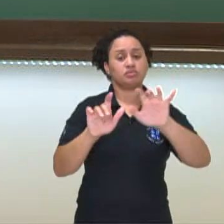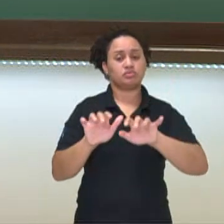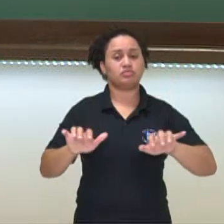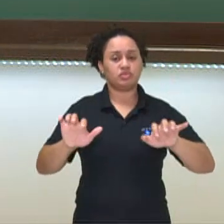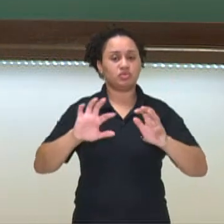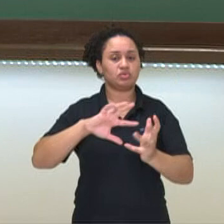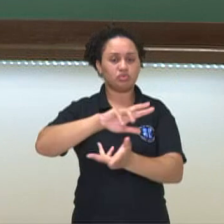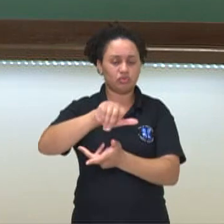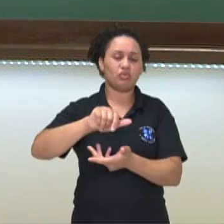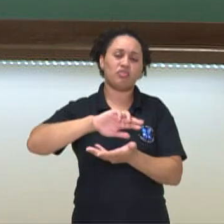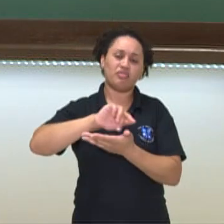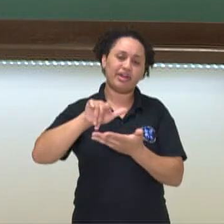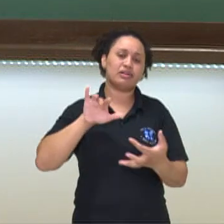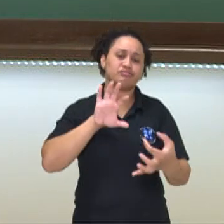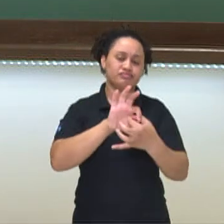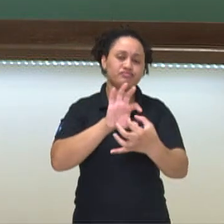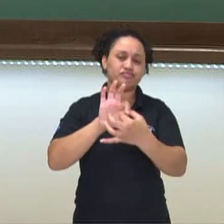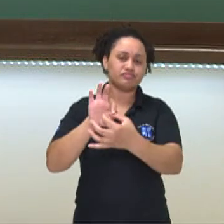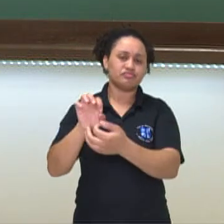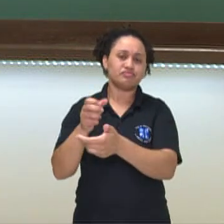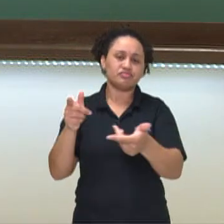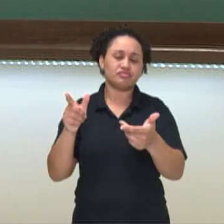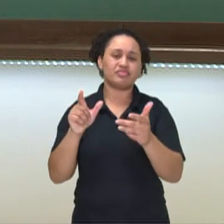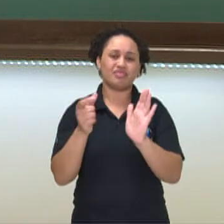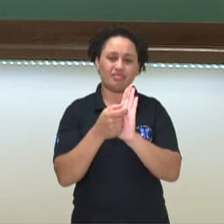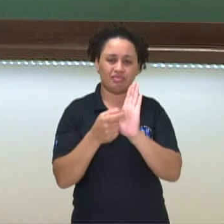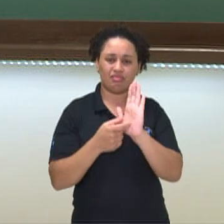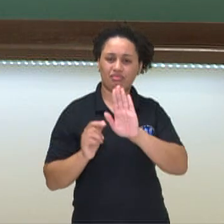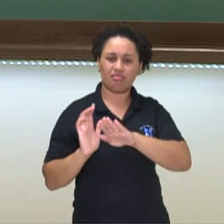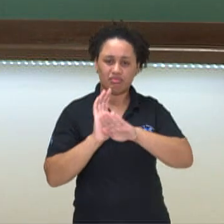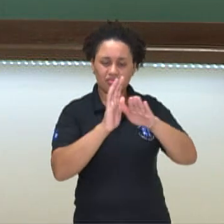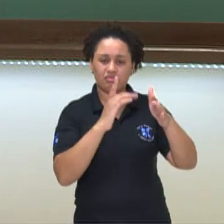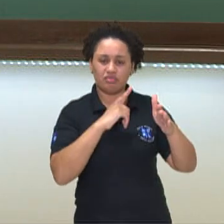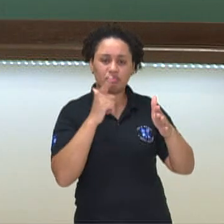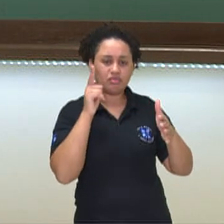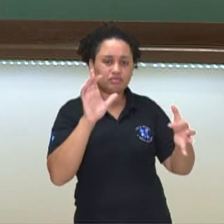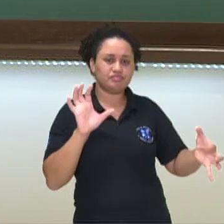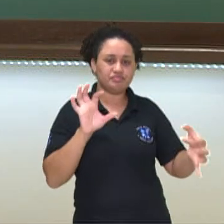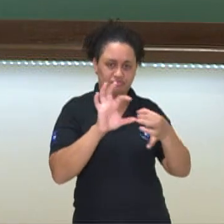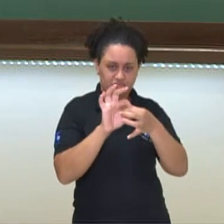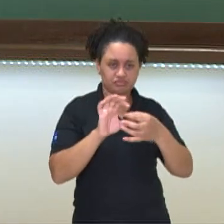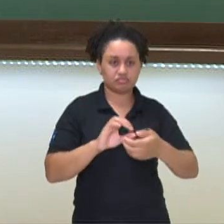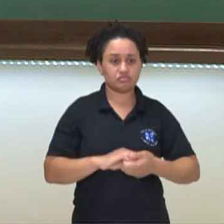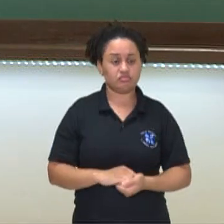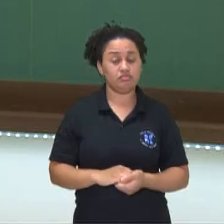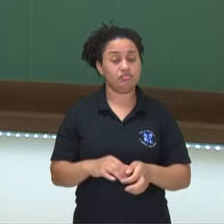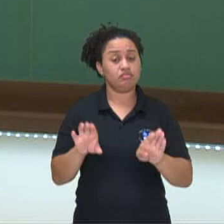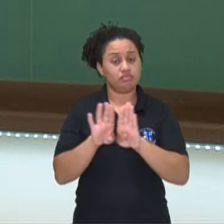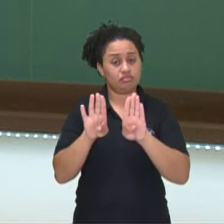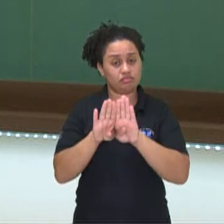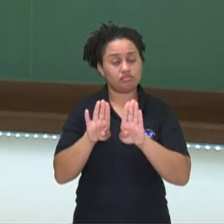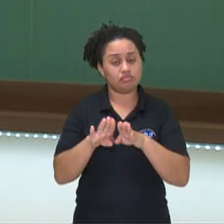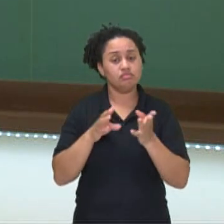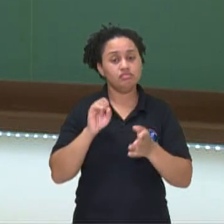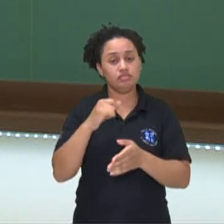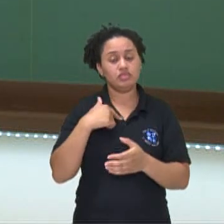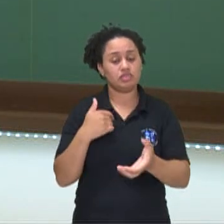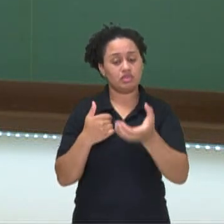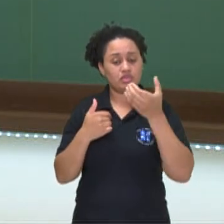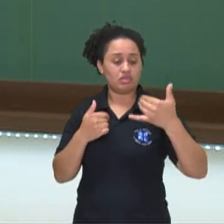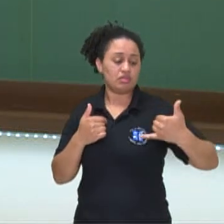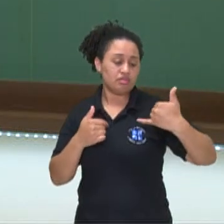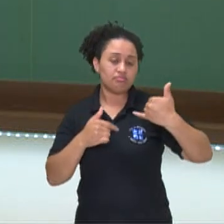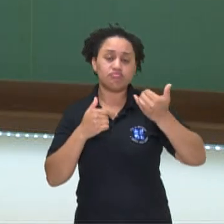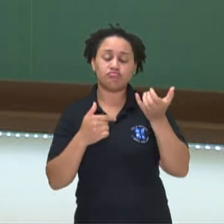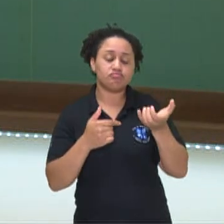várias pontes, por meio de vários servidores. Mas existe toda essa interconexão. Da mesma forma que quando você está com o seu celular na